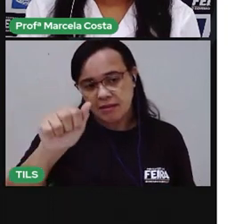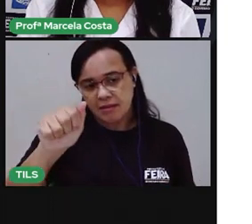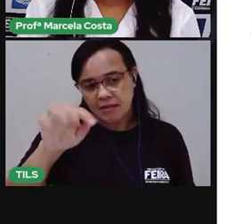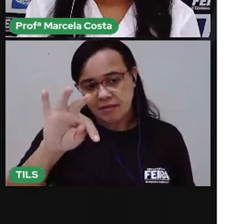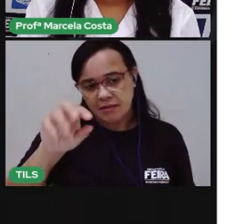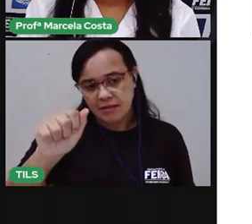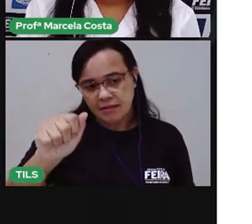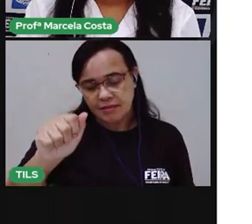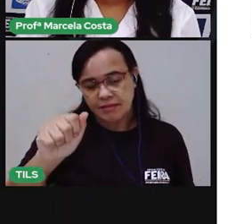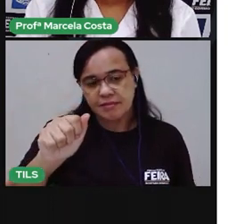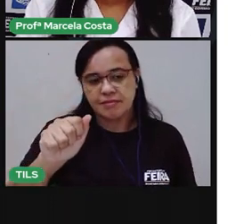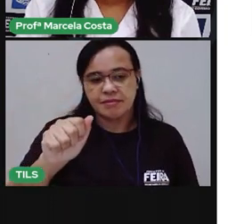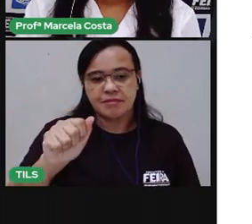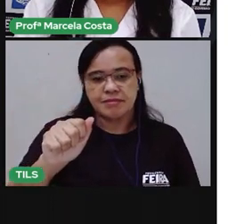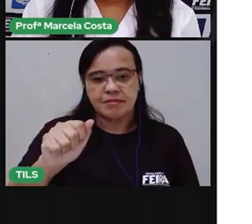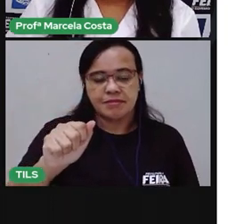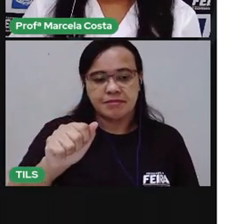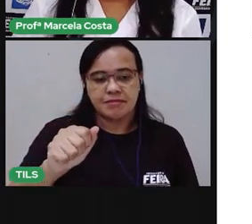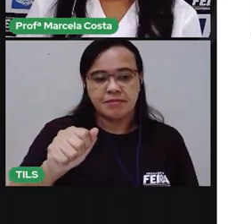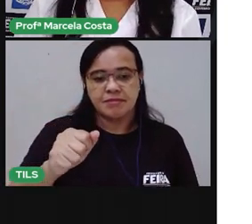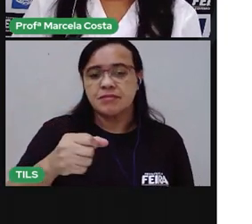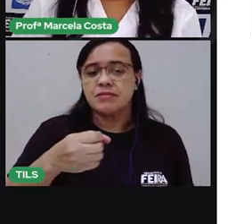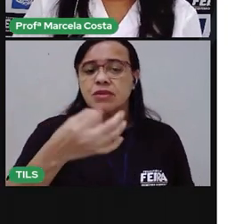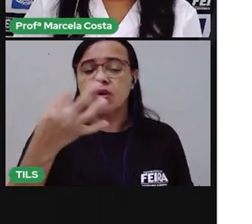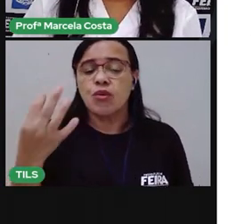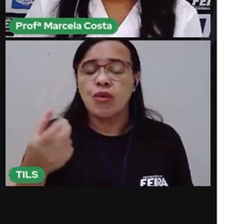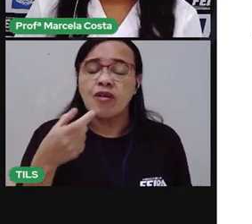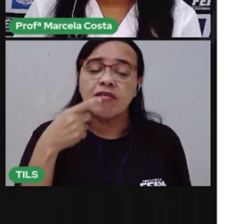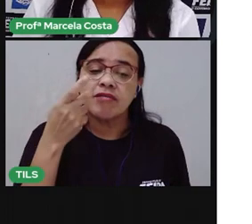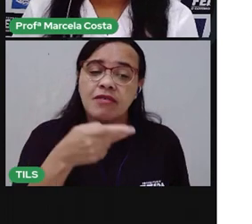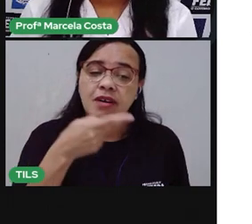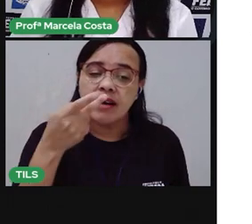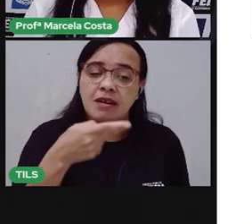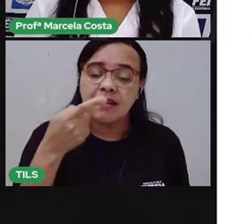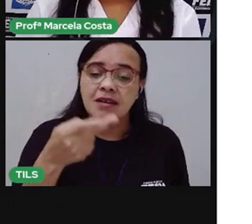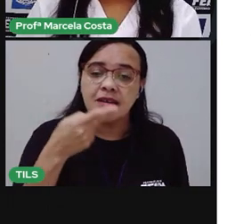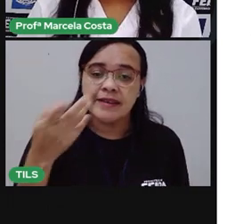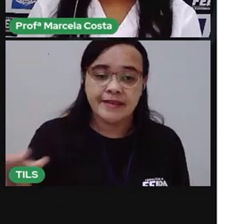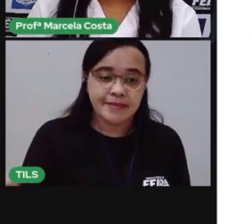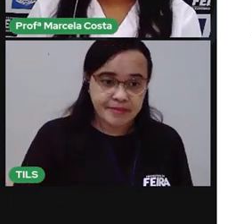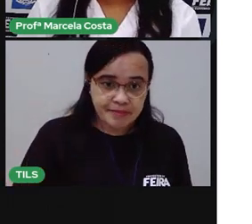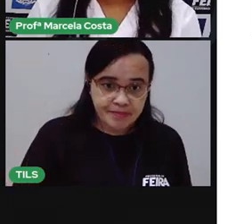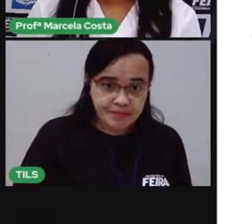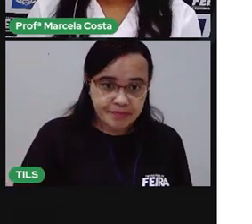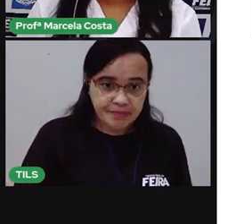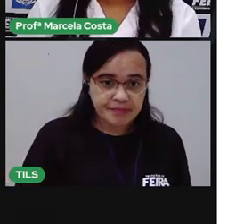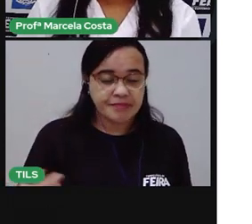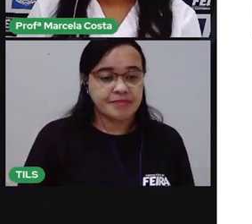barata Quantas vezes você abriu a boca para falar essa palavra